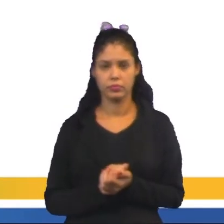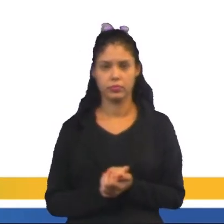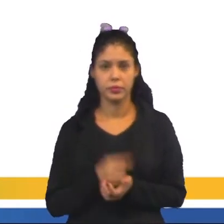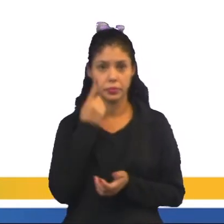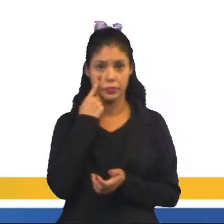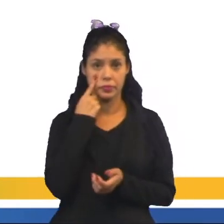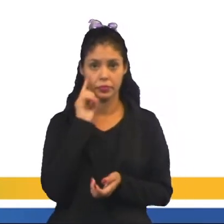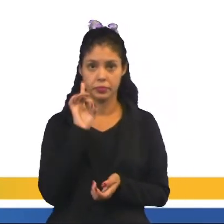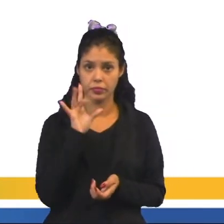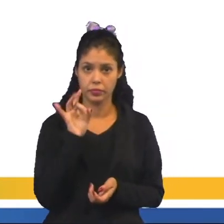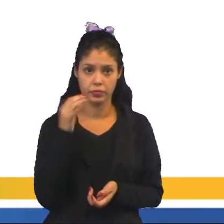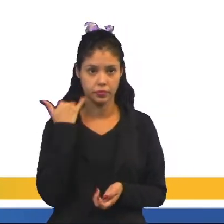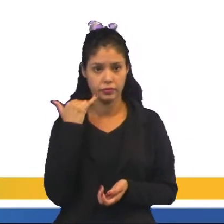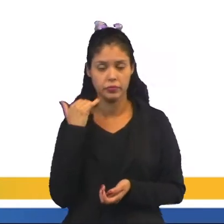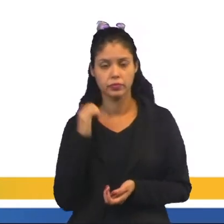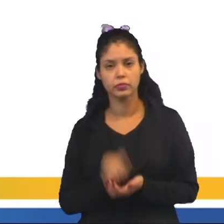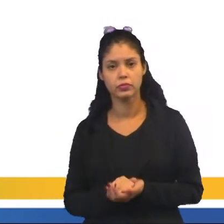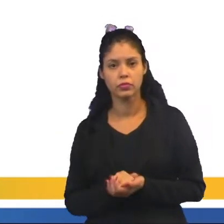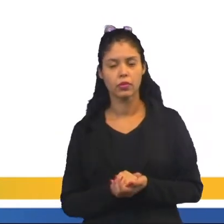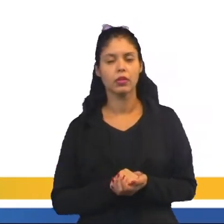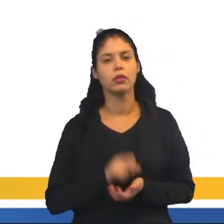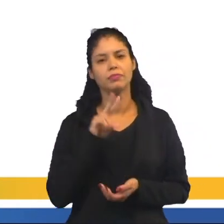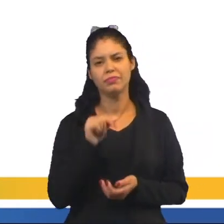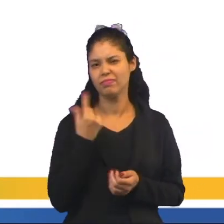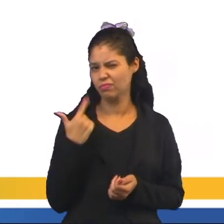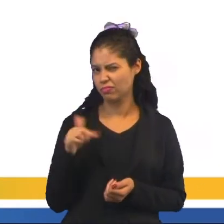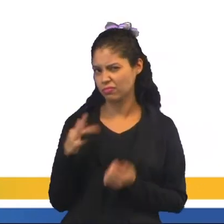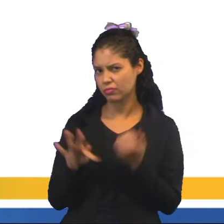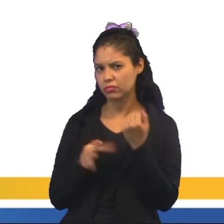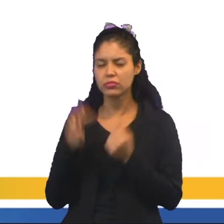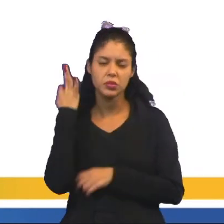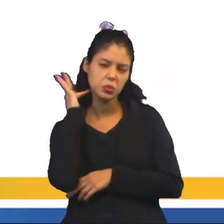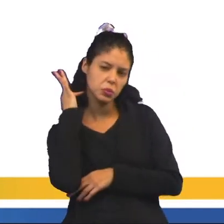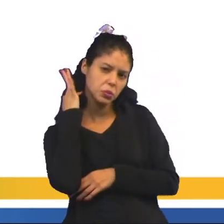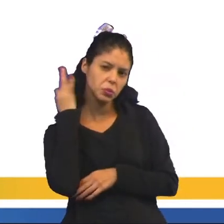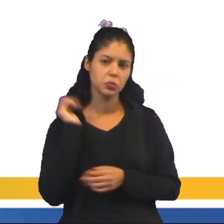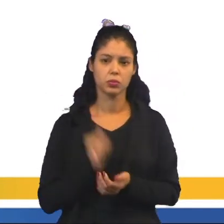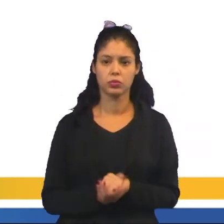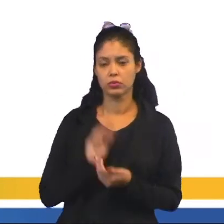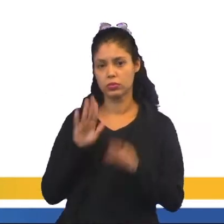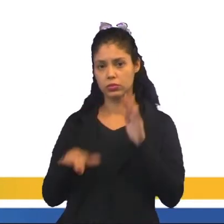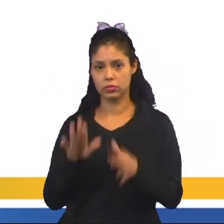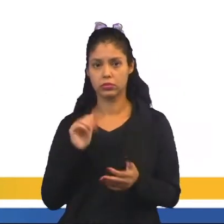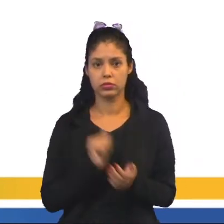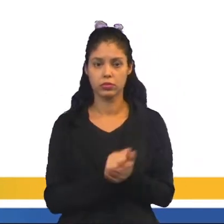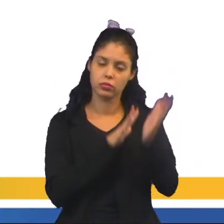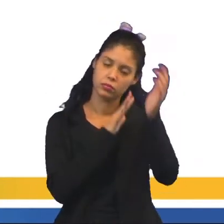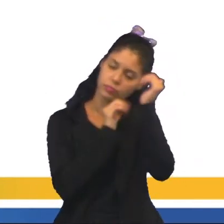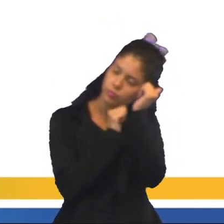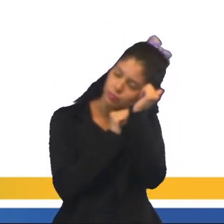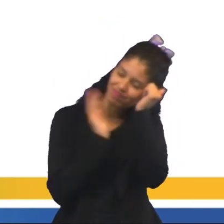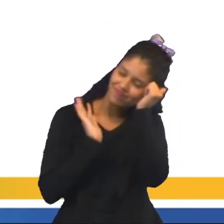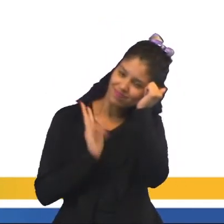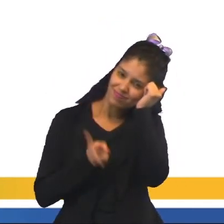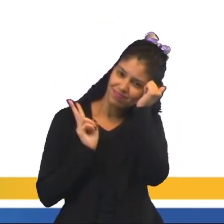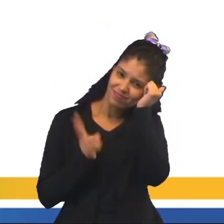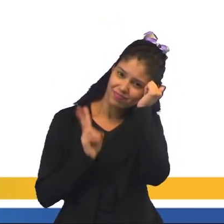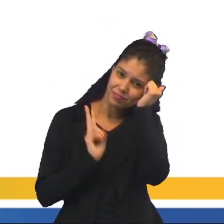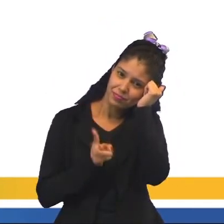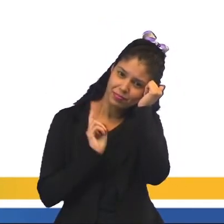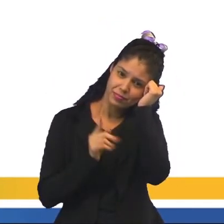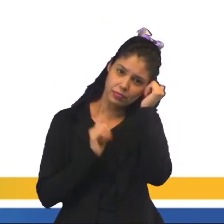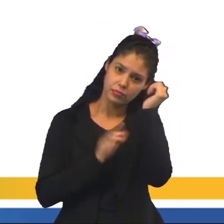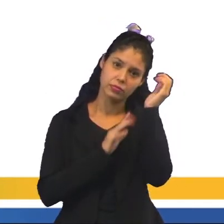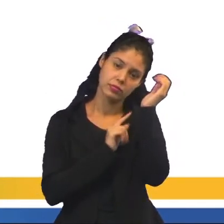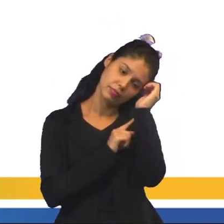olhando somente para o celular, então você vai ter dores no pescoço. Às vezes você vai se deitar e ainda continua com o